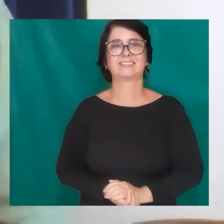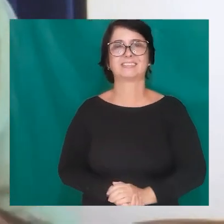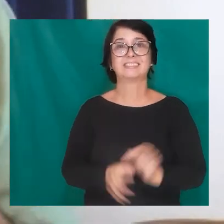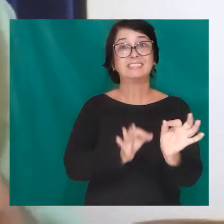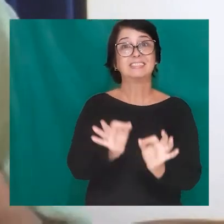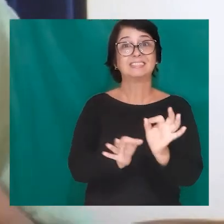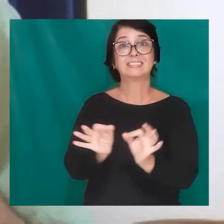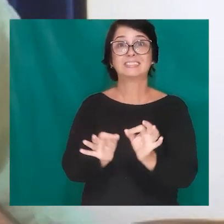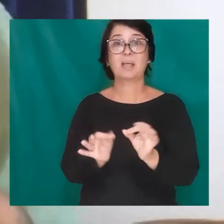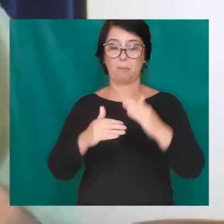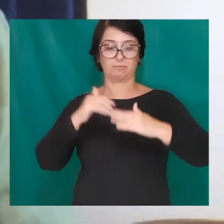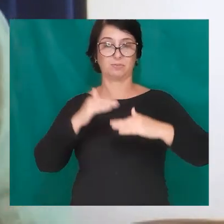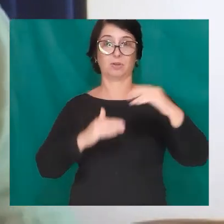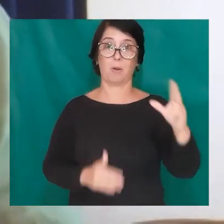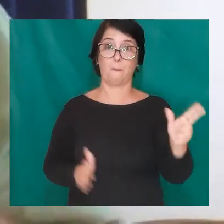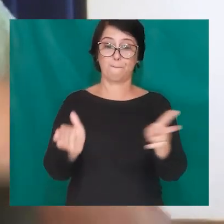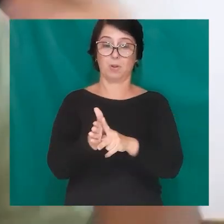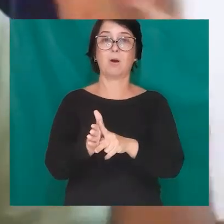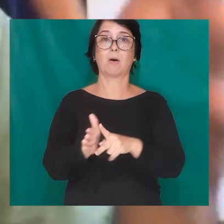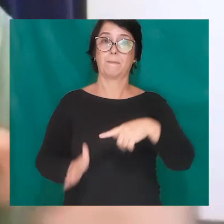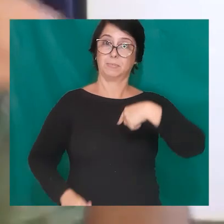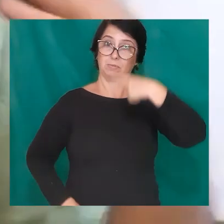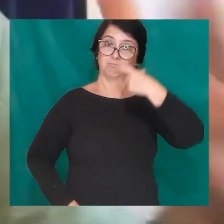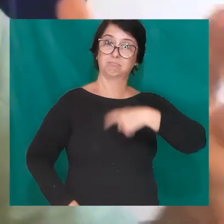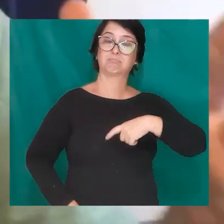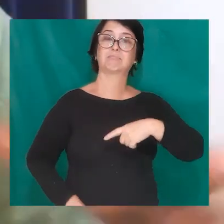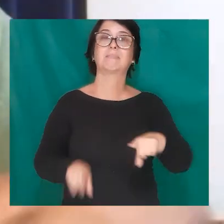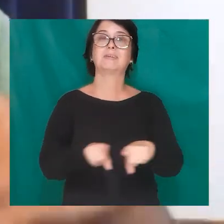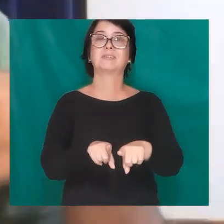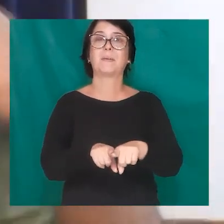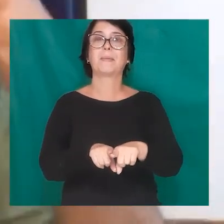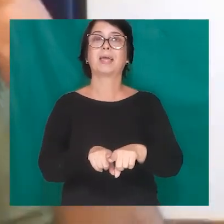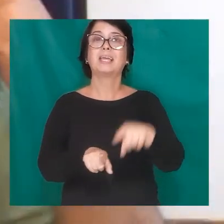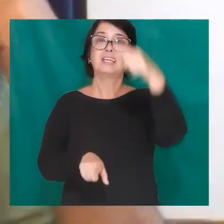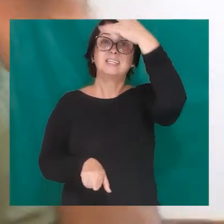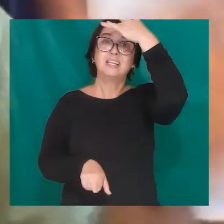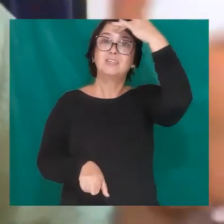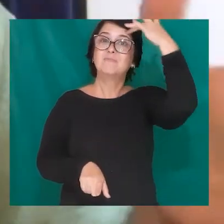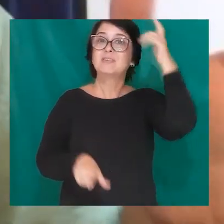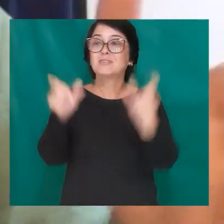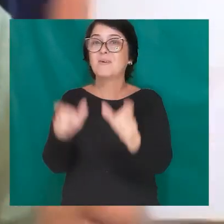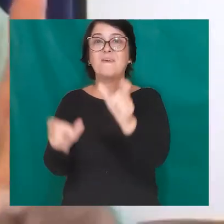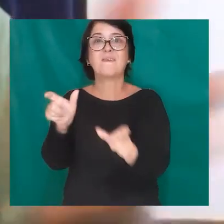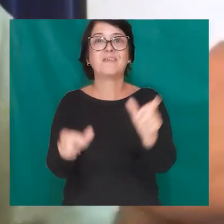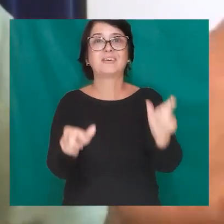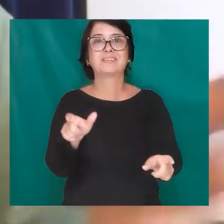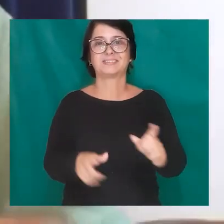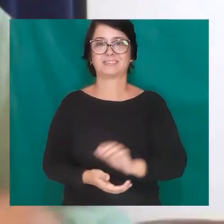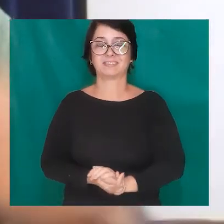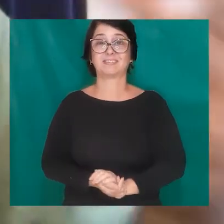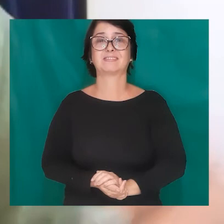a carreira de vocês, que é uma carreira ampla, consolidada, muito ativa, né? O Renato tem